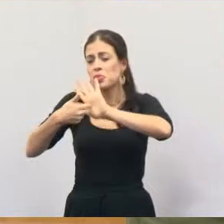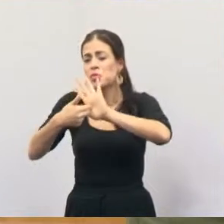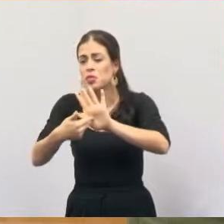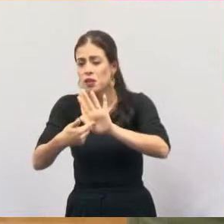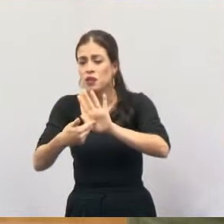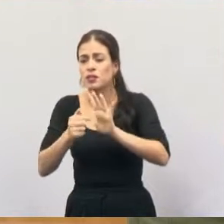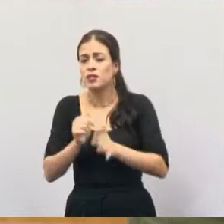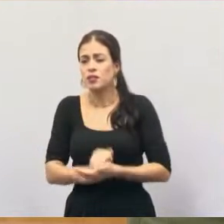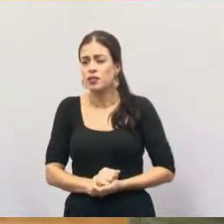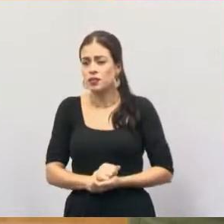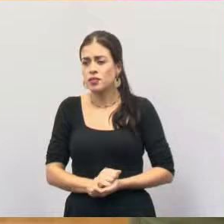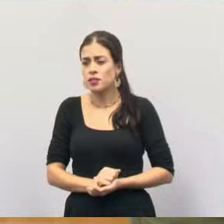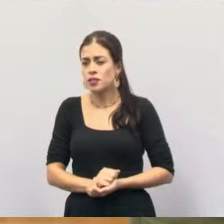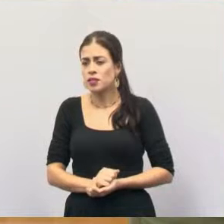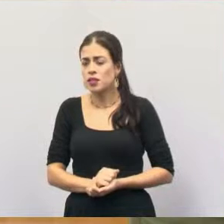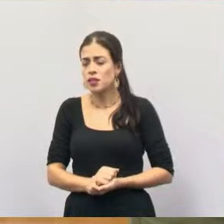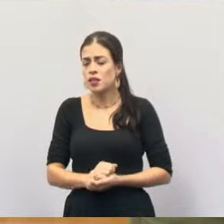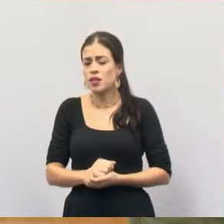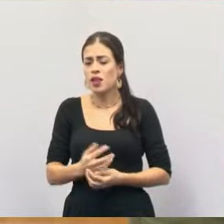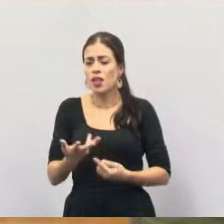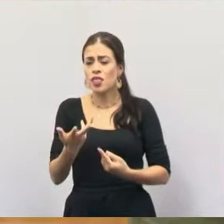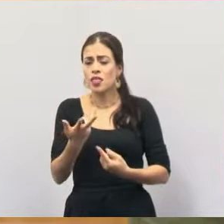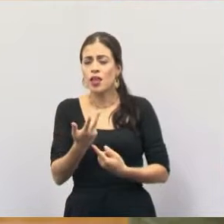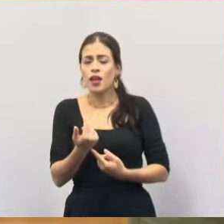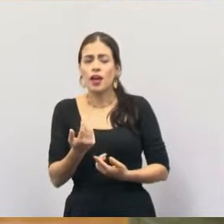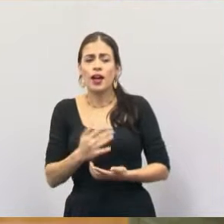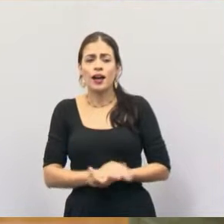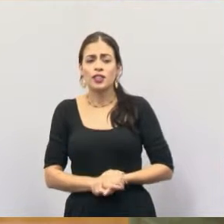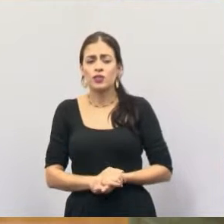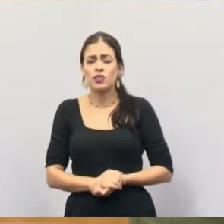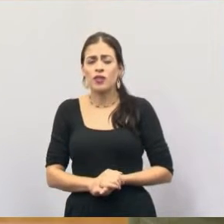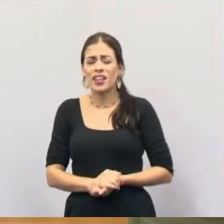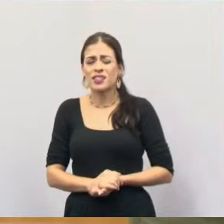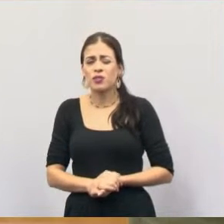artes visuais, das artes literárias, das artes